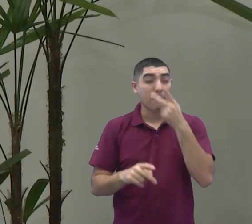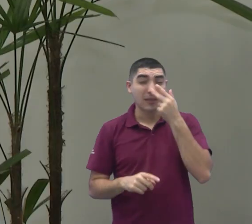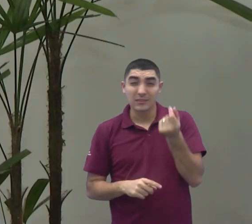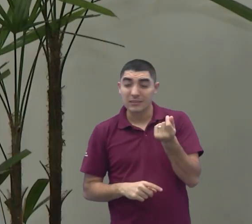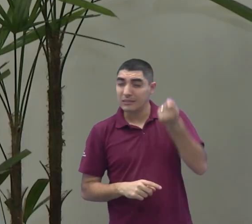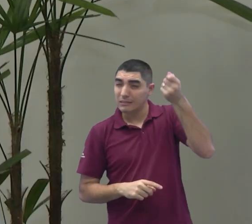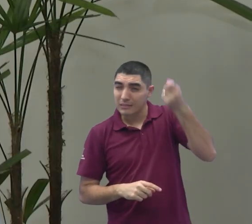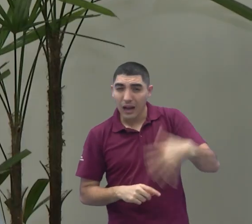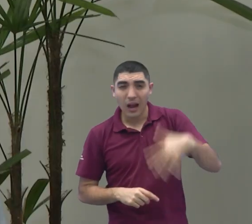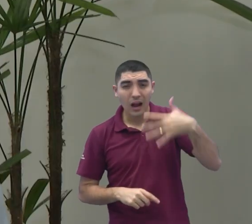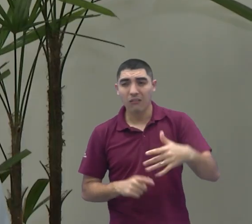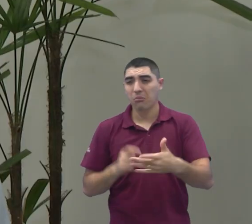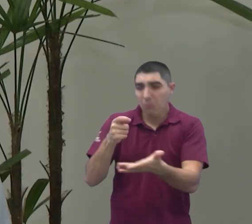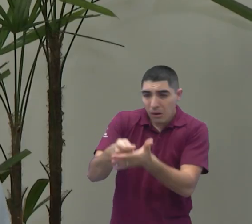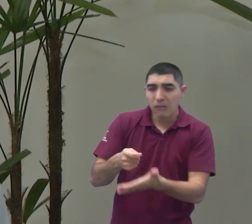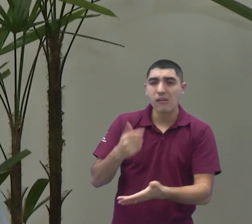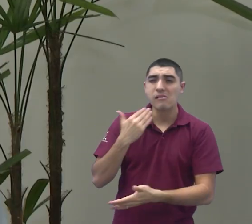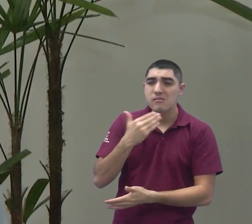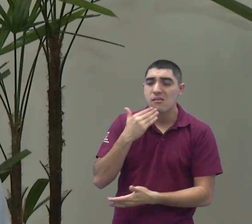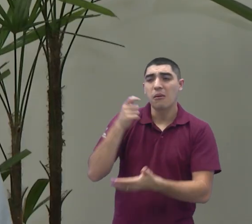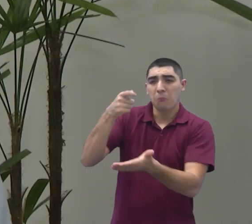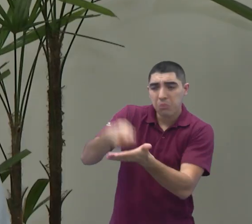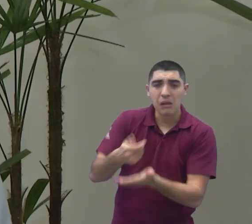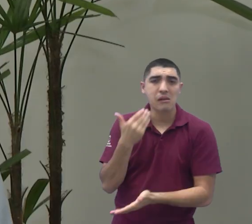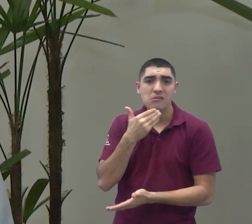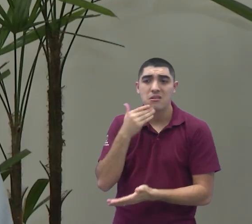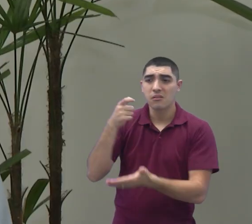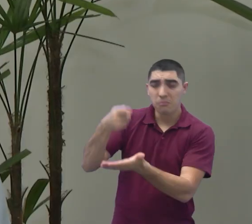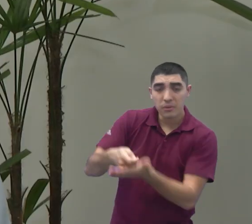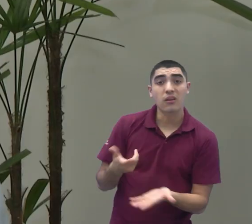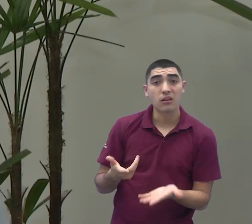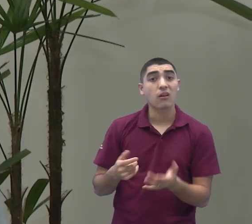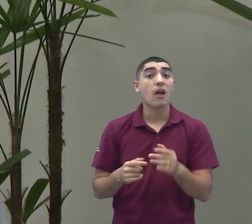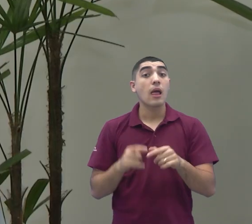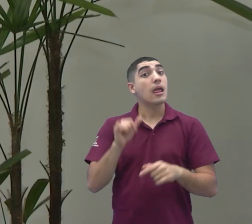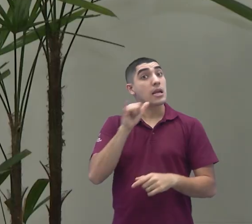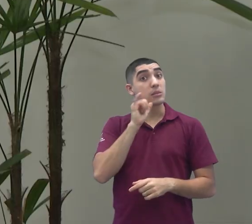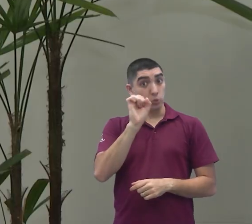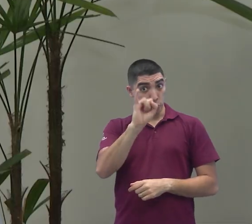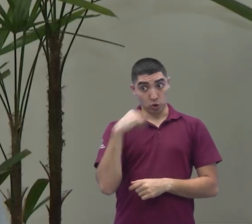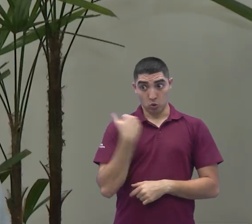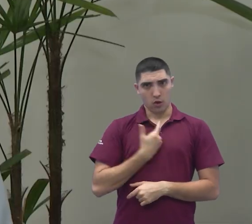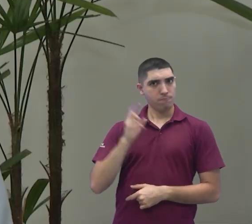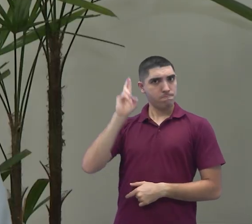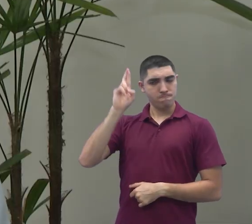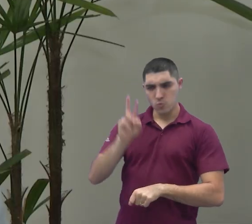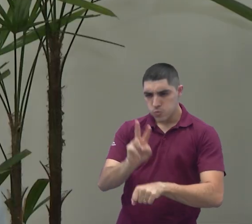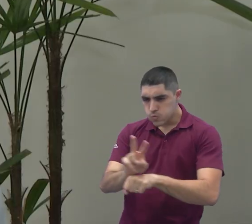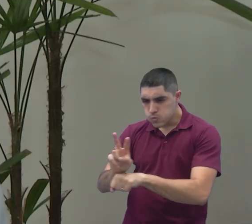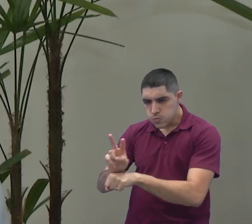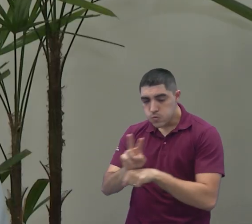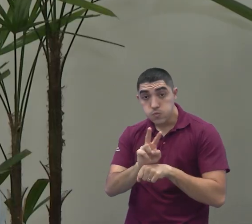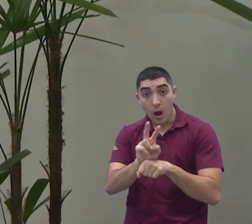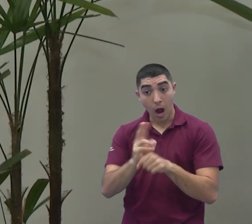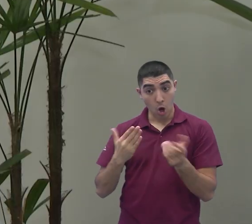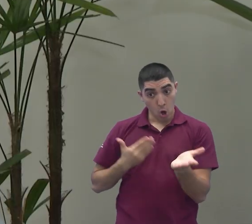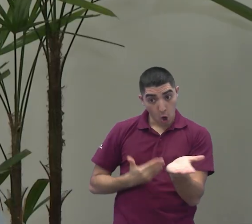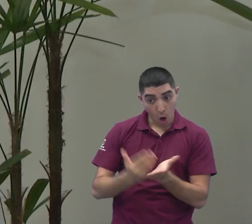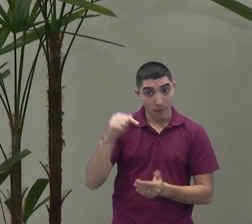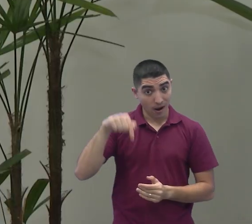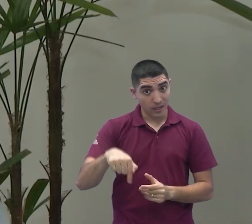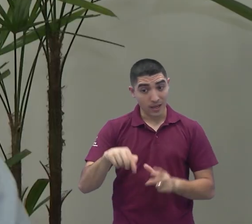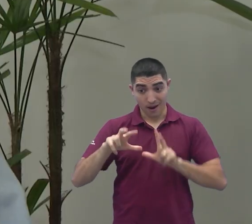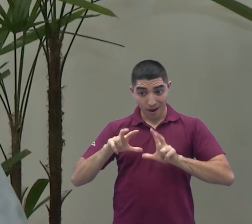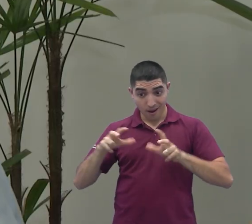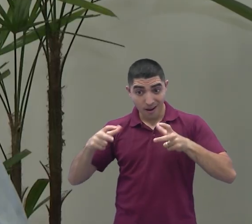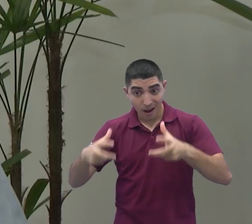fica muito mais caro, você tem uma redução da vida útil dos equipamentos. Então, quando nós